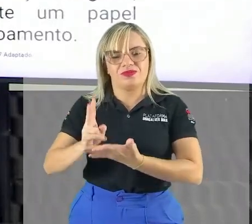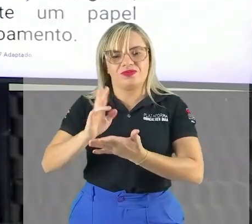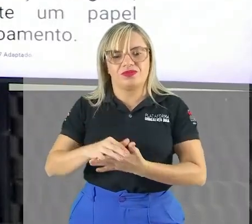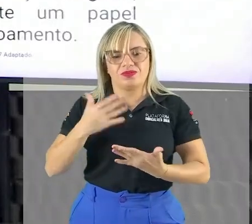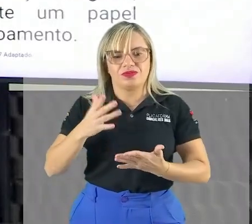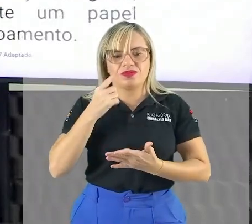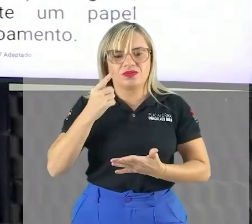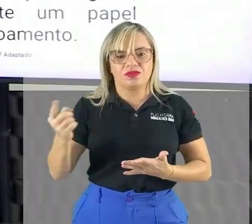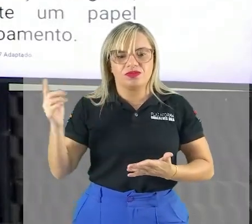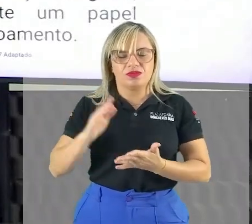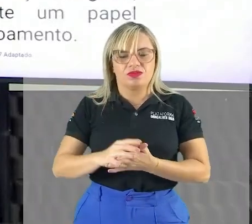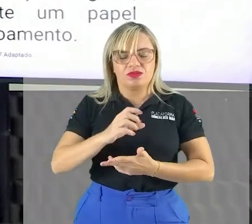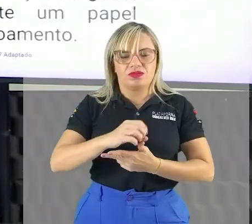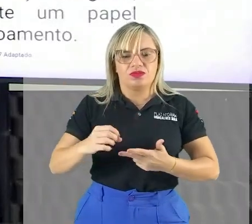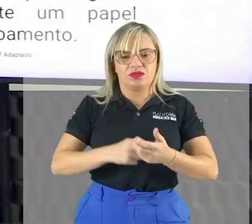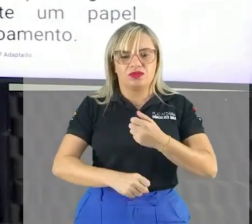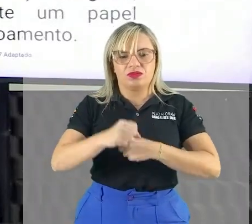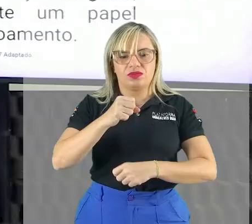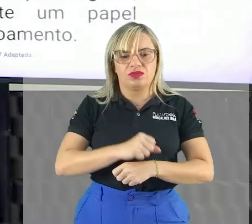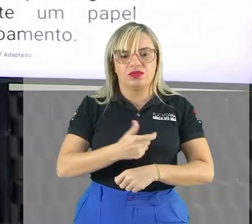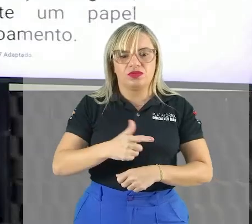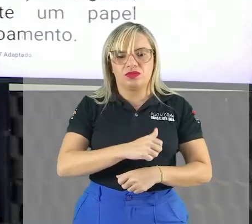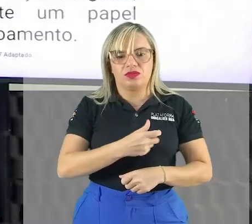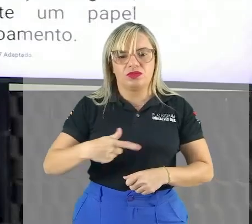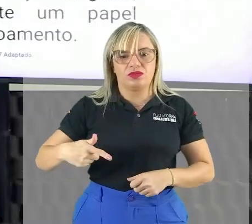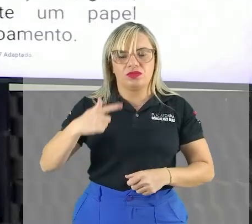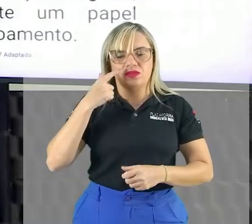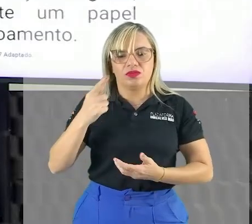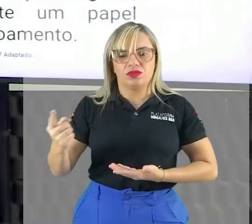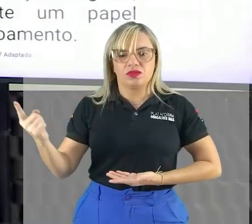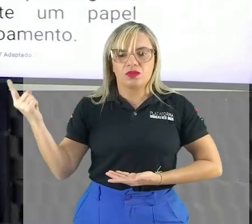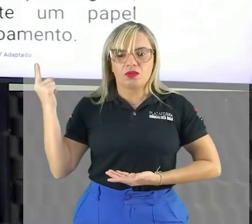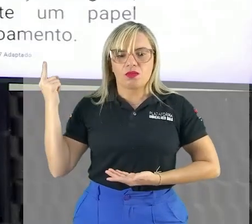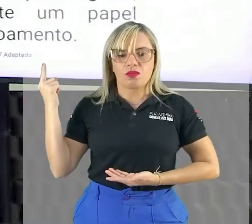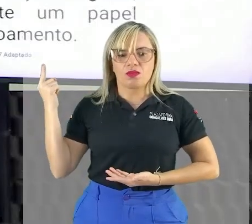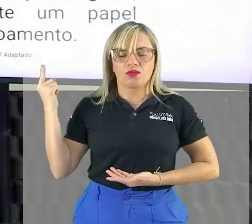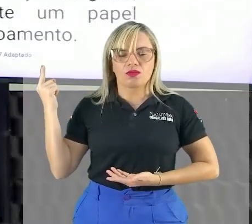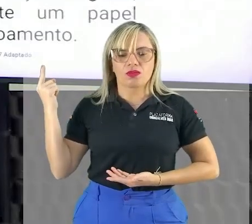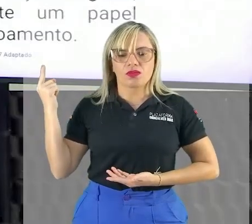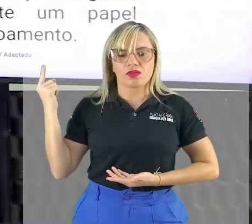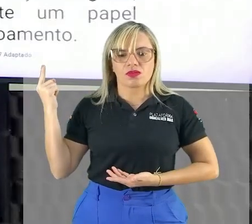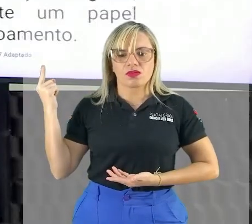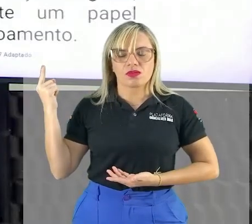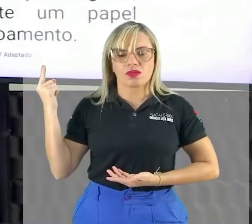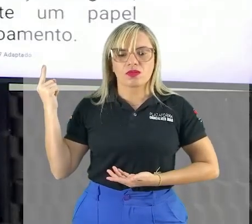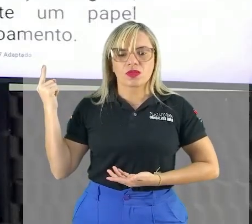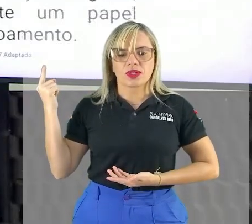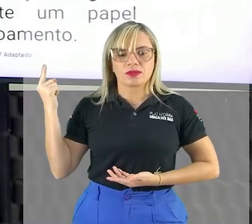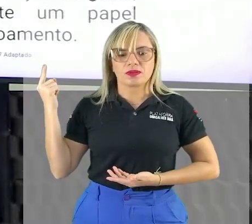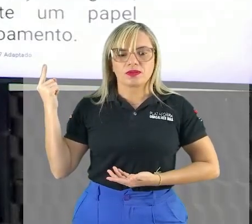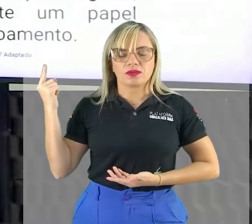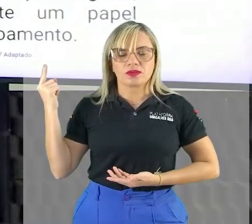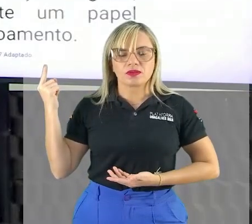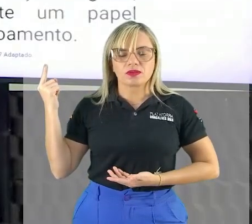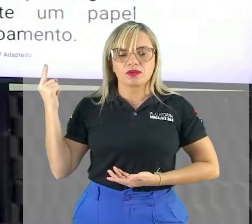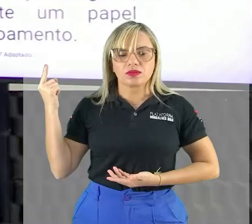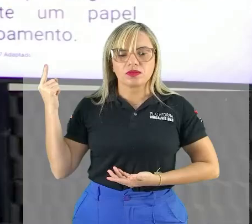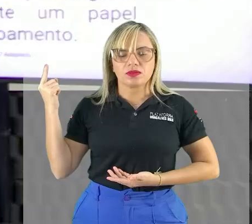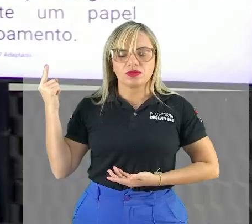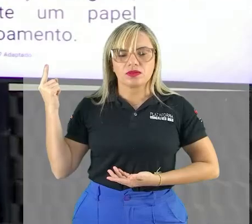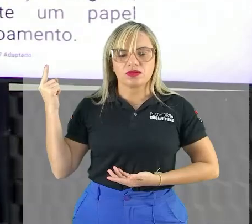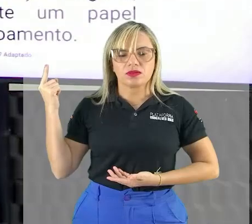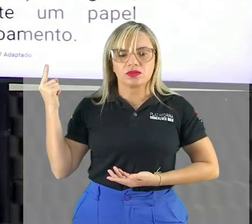sobretudo a lã que os compradores vindo de Flandres ou da Itália procuravam por toda parte. Para satisfazê-los,